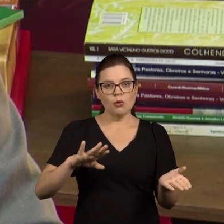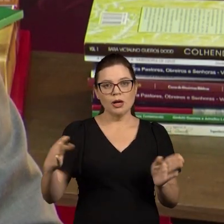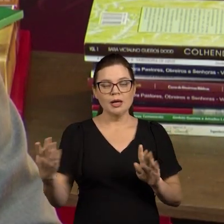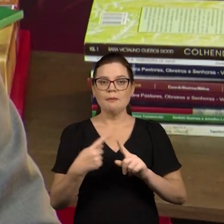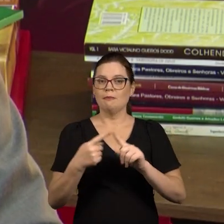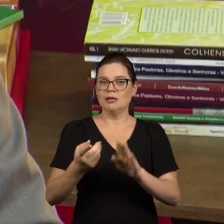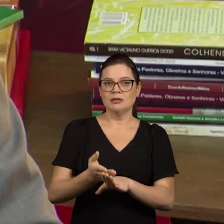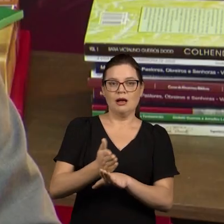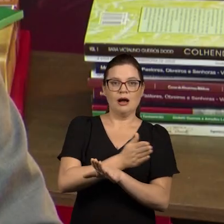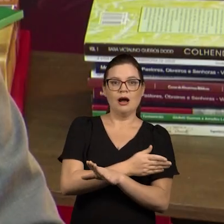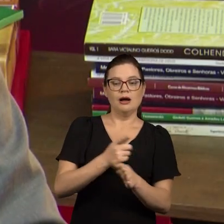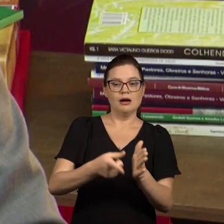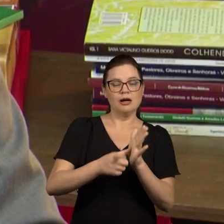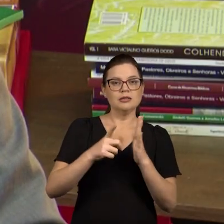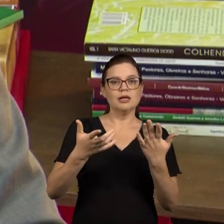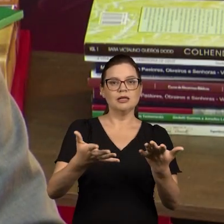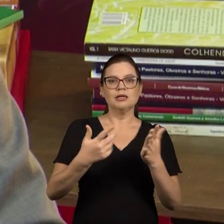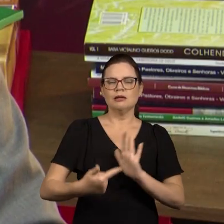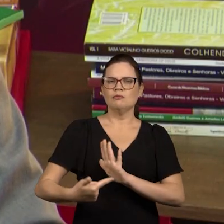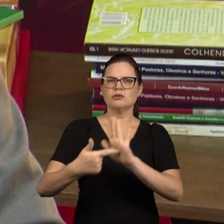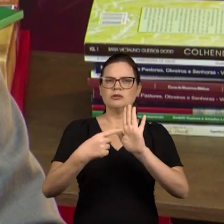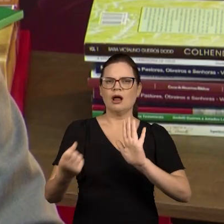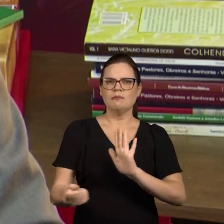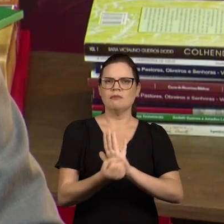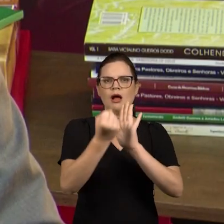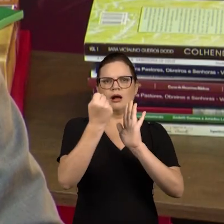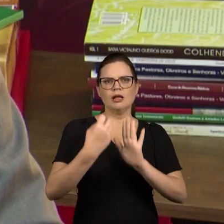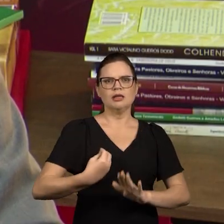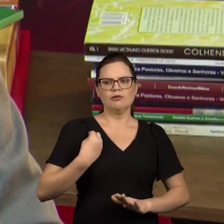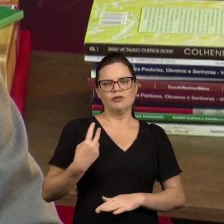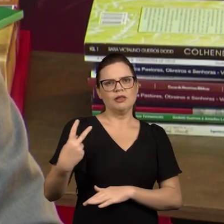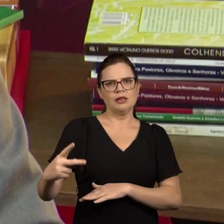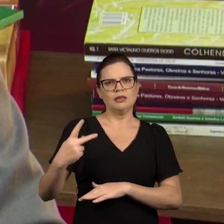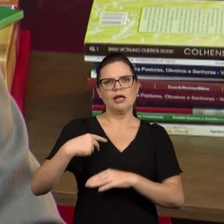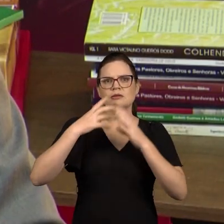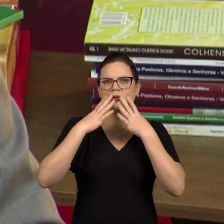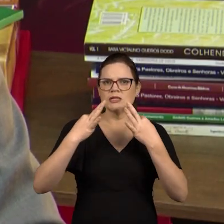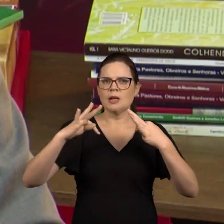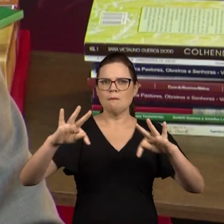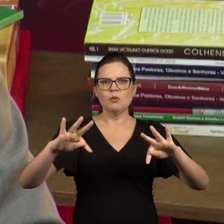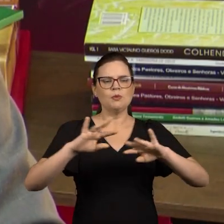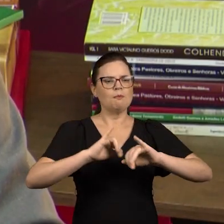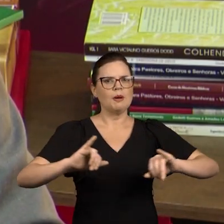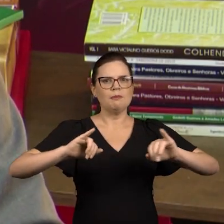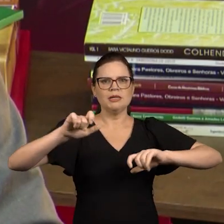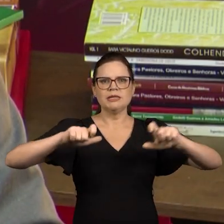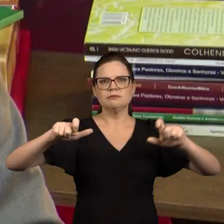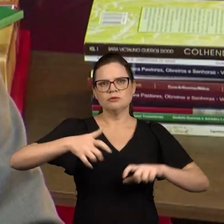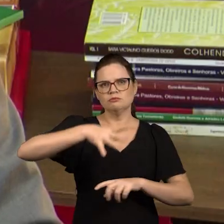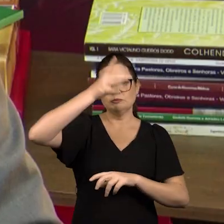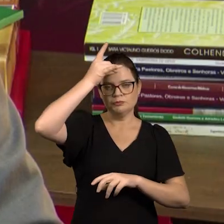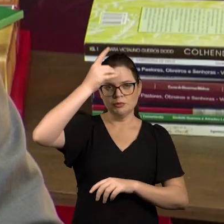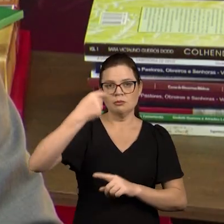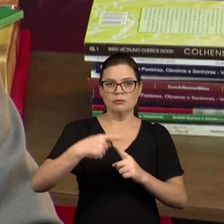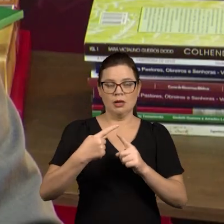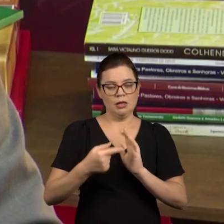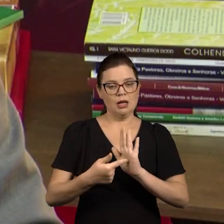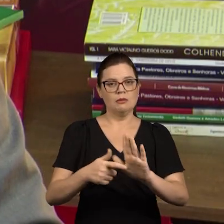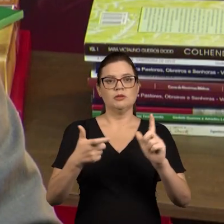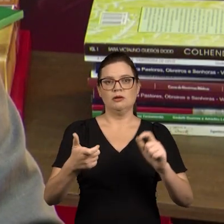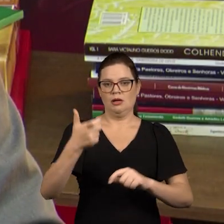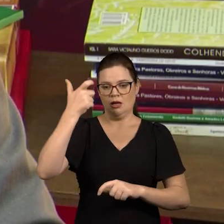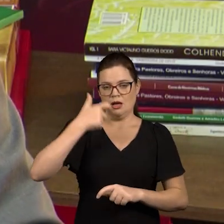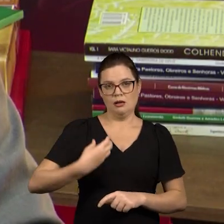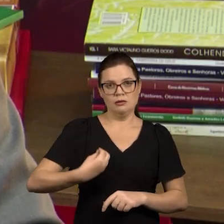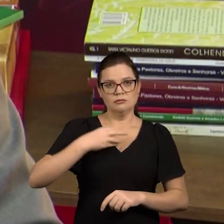com Deus, eu fui marcado por ele. Tanto que nós vamos ver que Jacó, lá